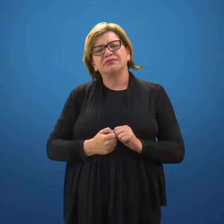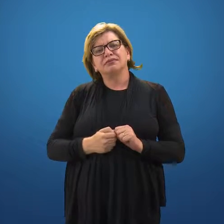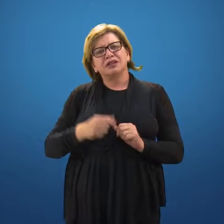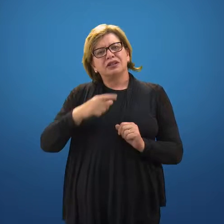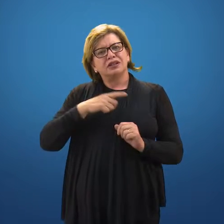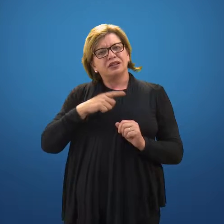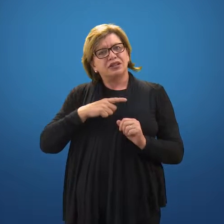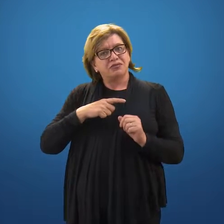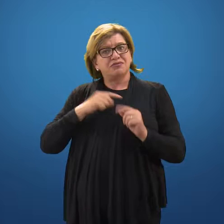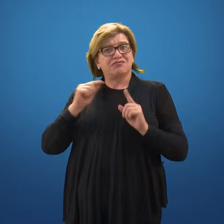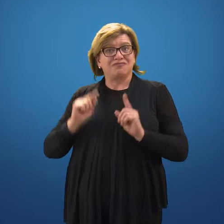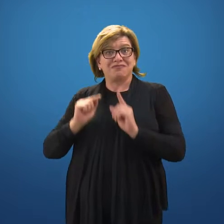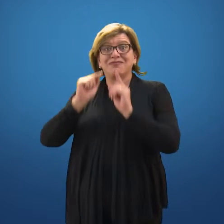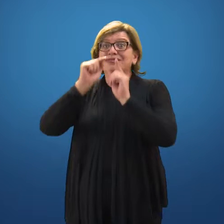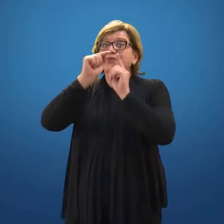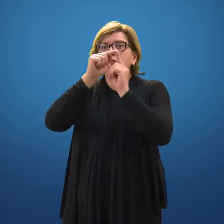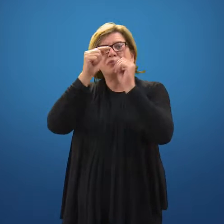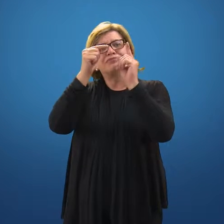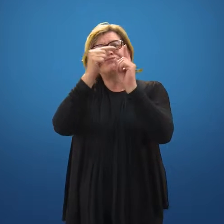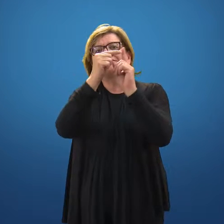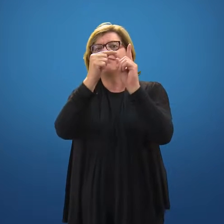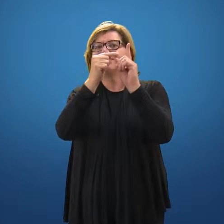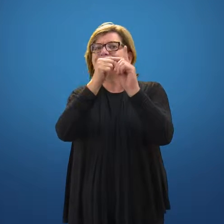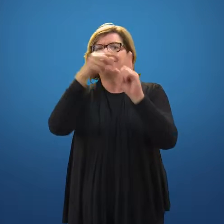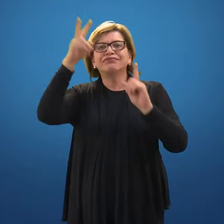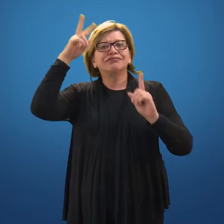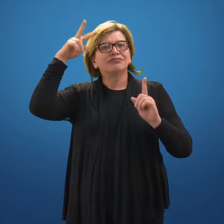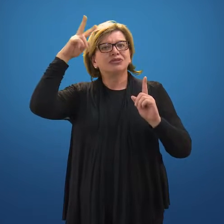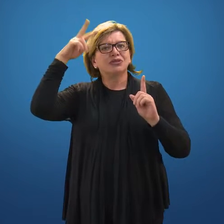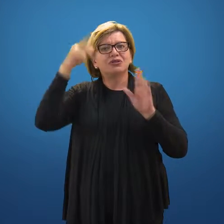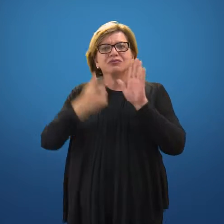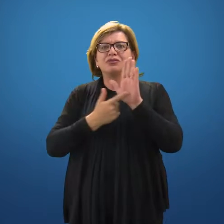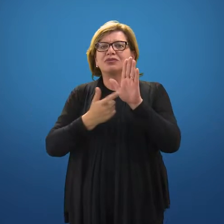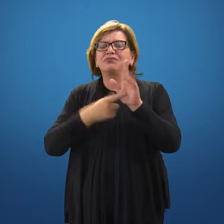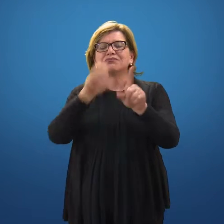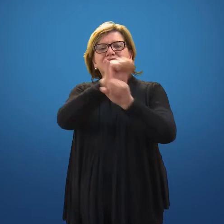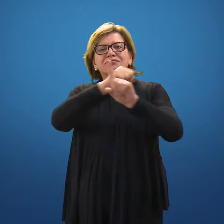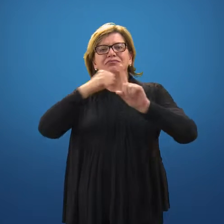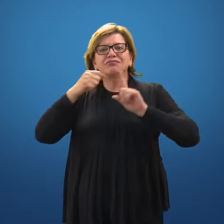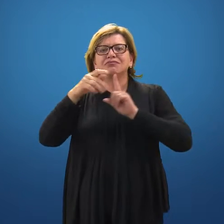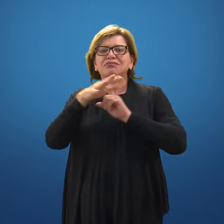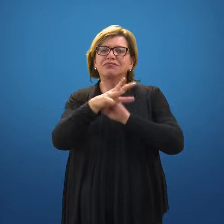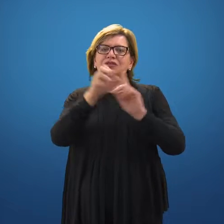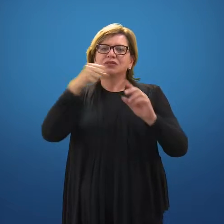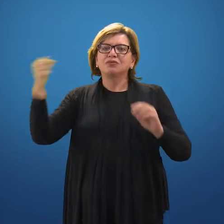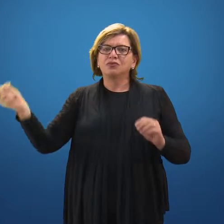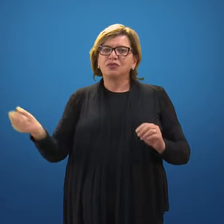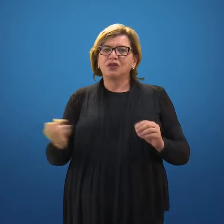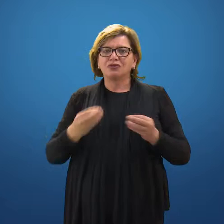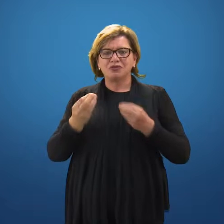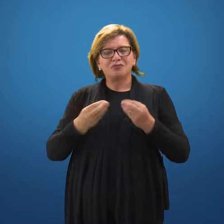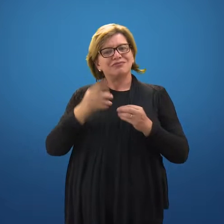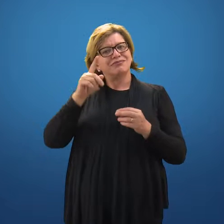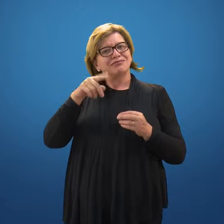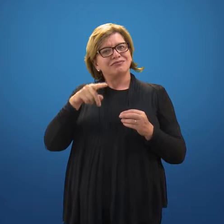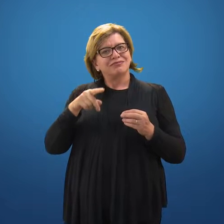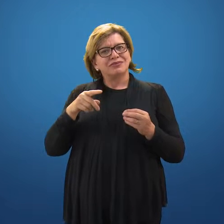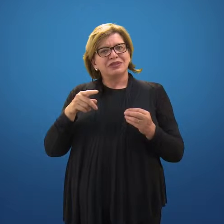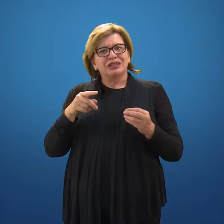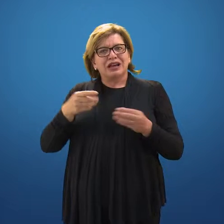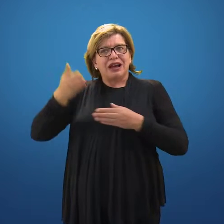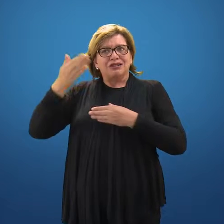alguns marcos históricos que definiram essa sociedade moderna. Lembrando que estamos falando da sociedade